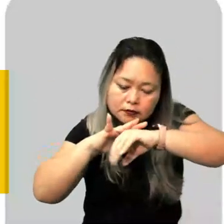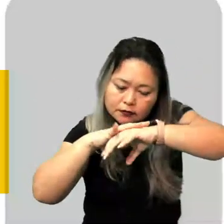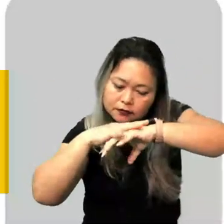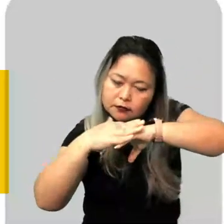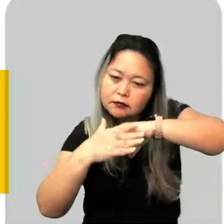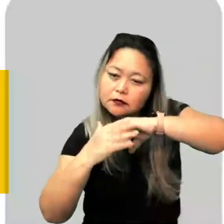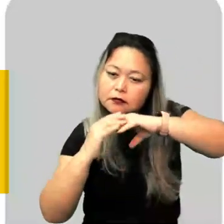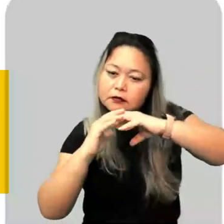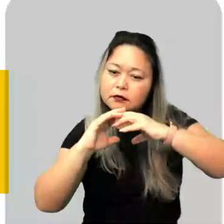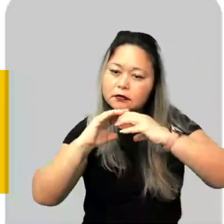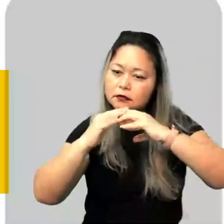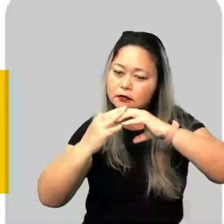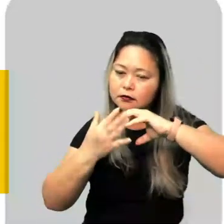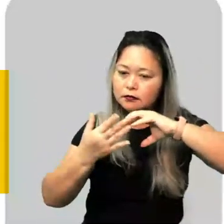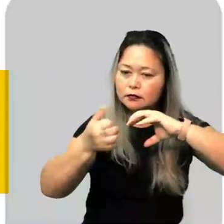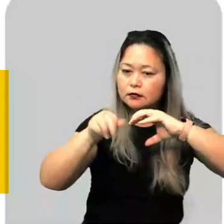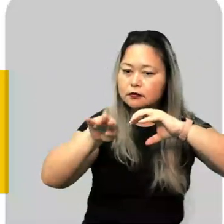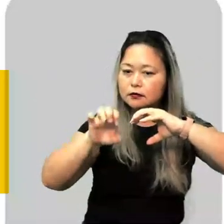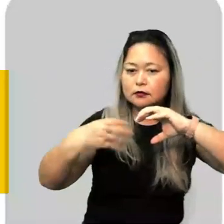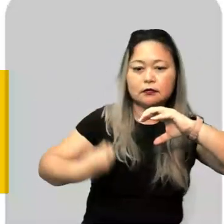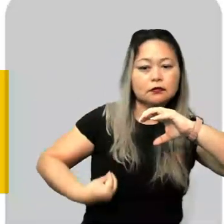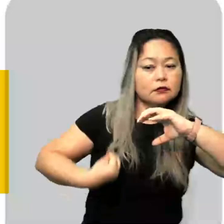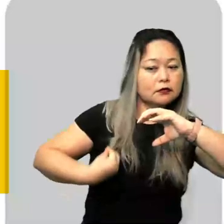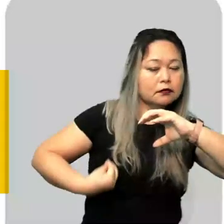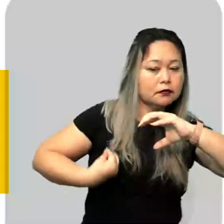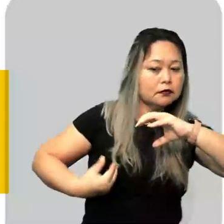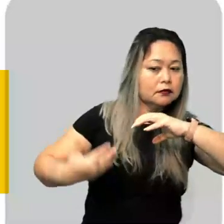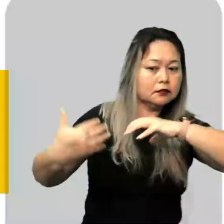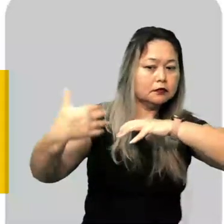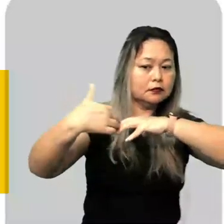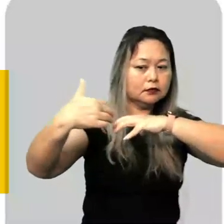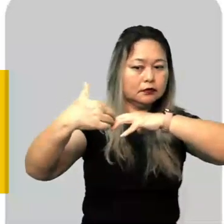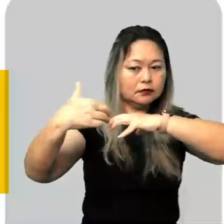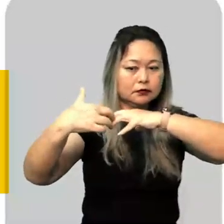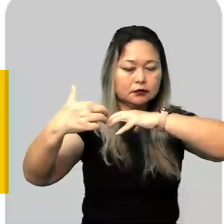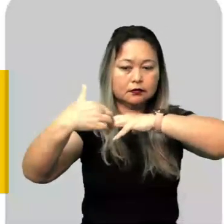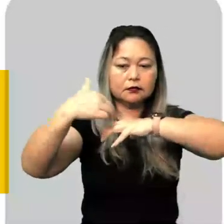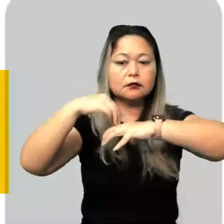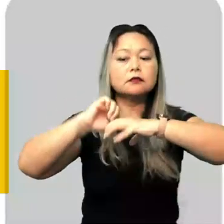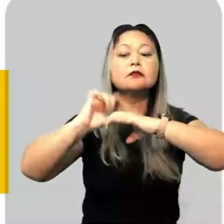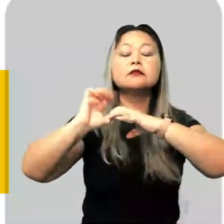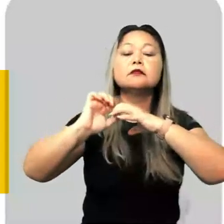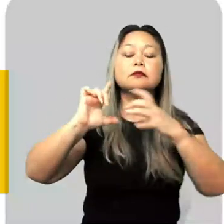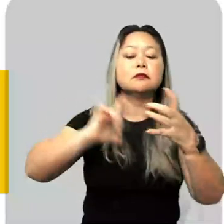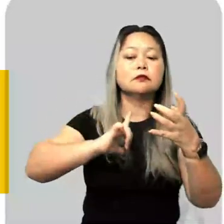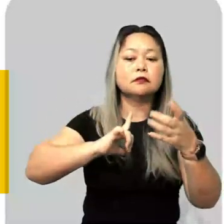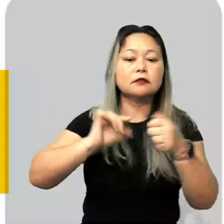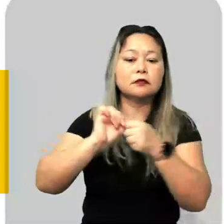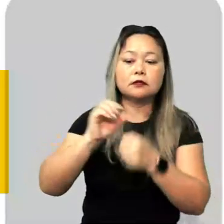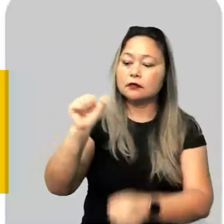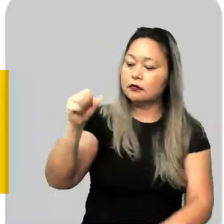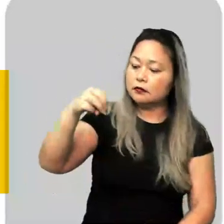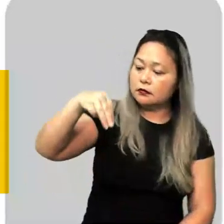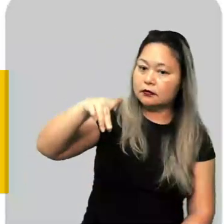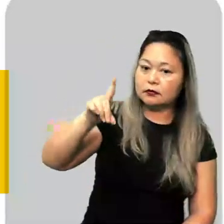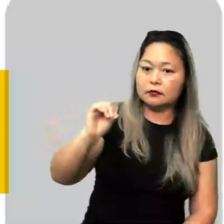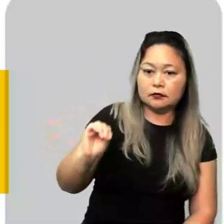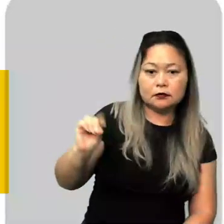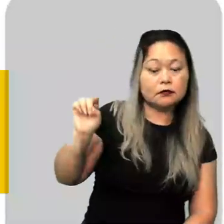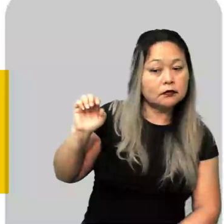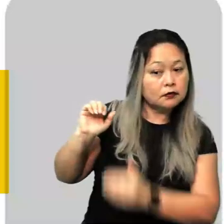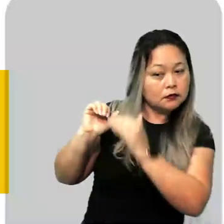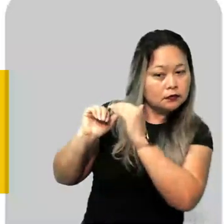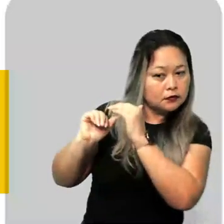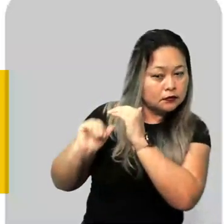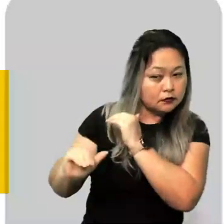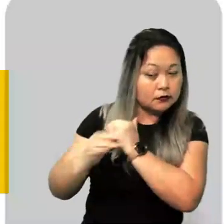estrutura, né, dos seres vivos, tá? Vamos fazer a função estrutural aí. E aí você tem o amido, que é uma